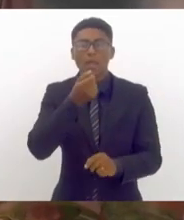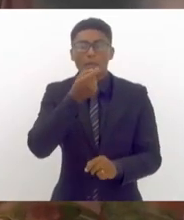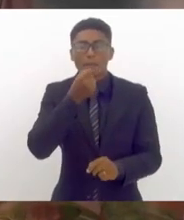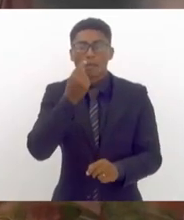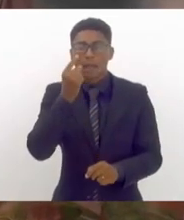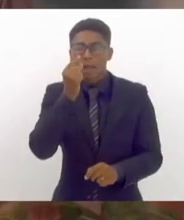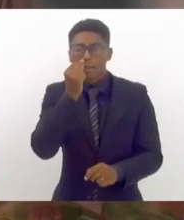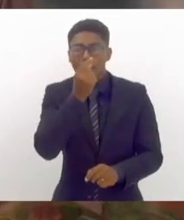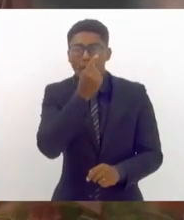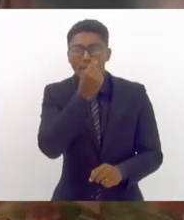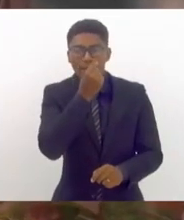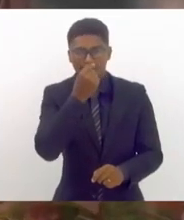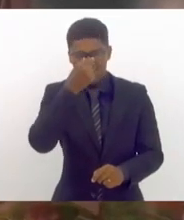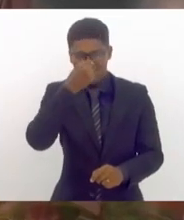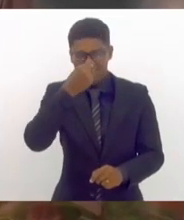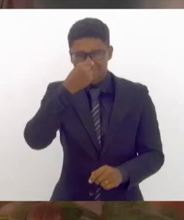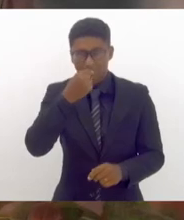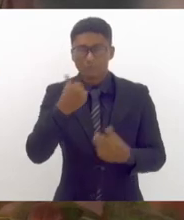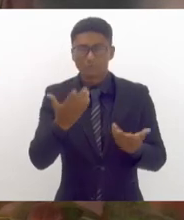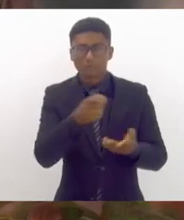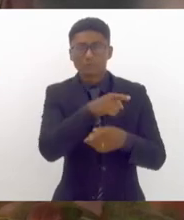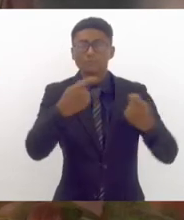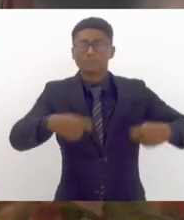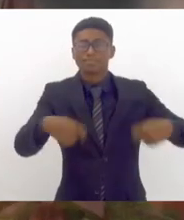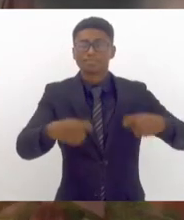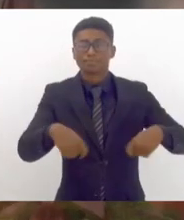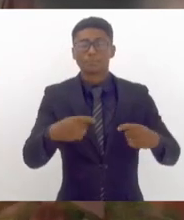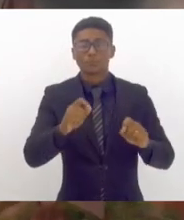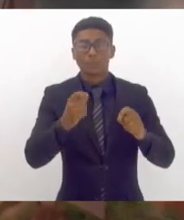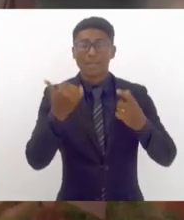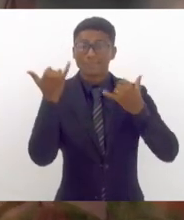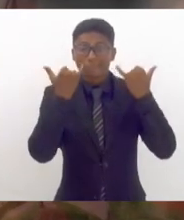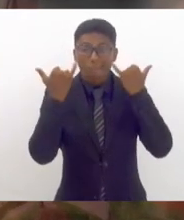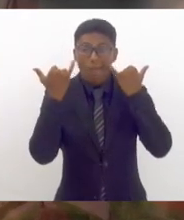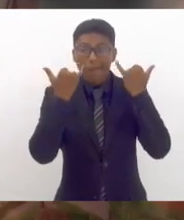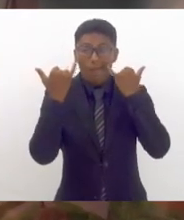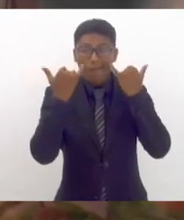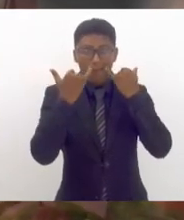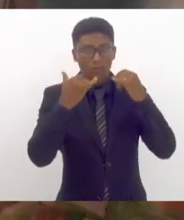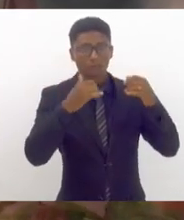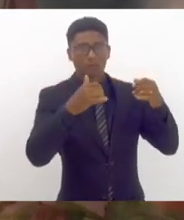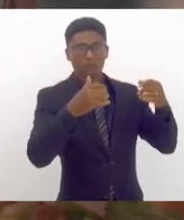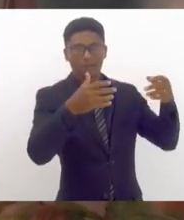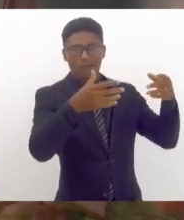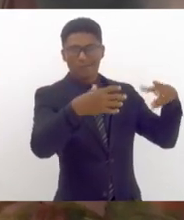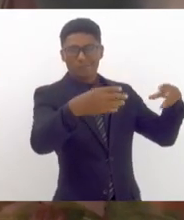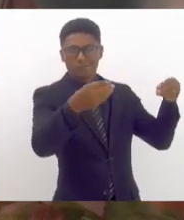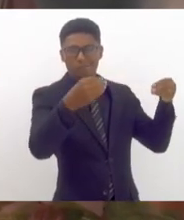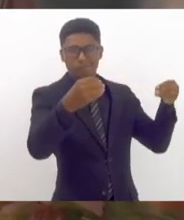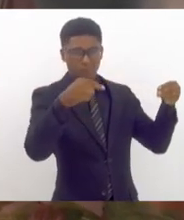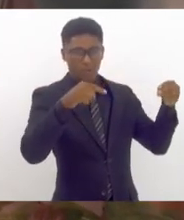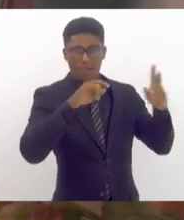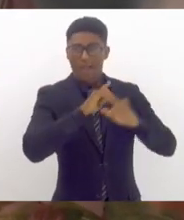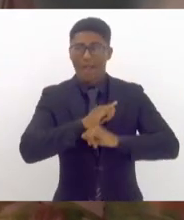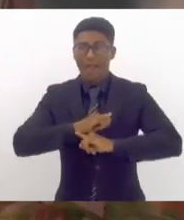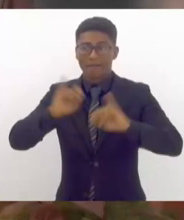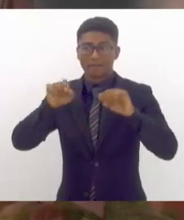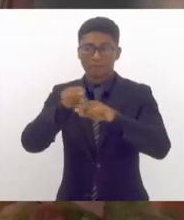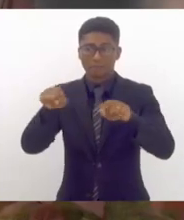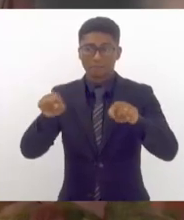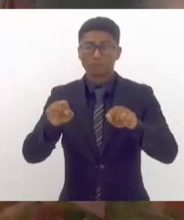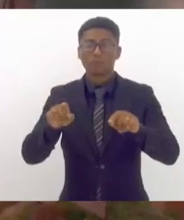descongestionante nasal, obrigados a informar cartaz, informando ao consumidor os riscos de